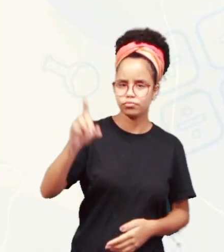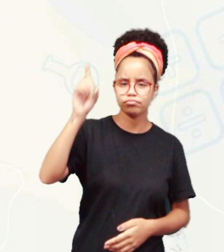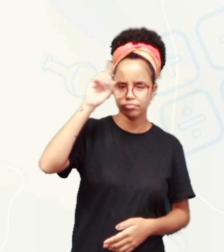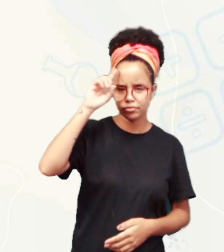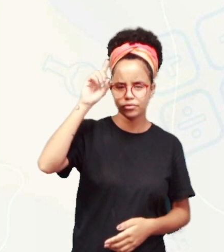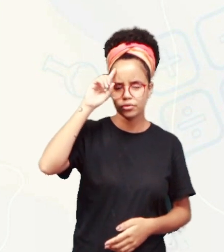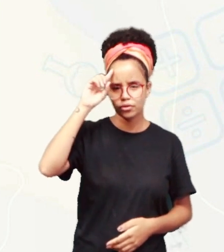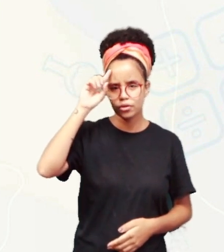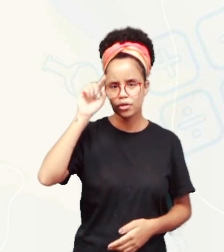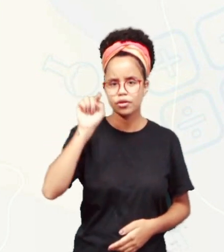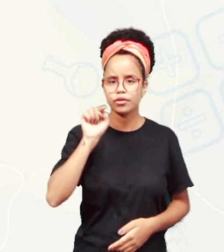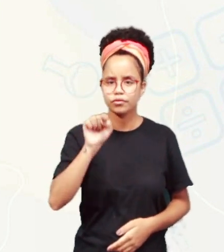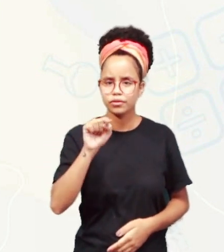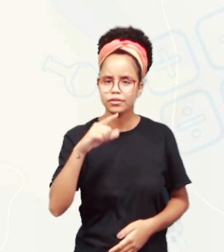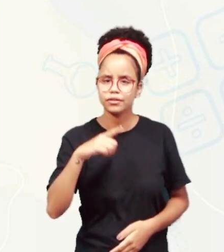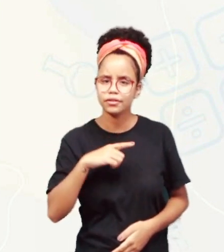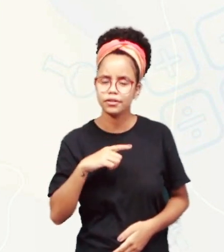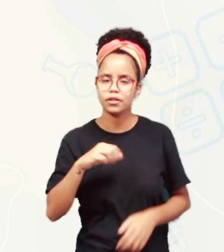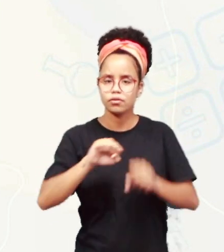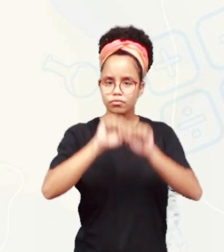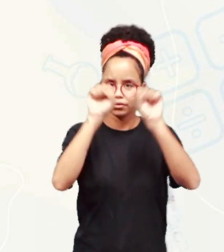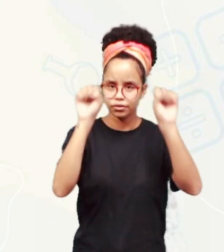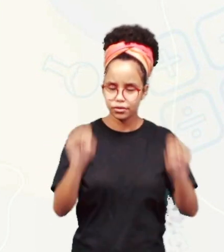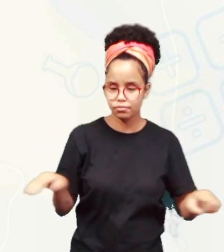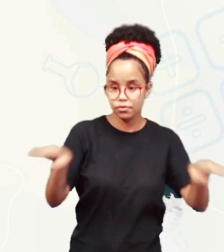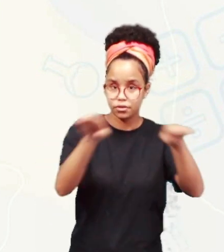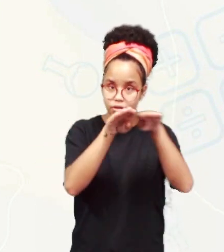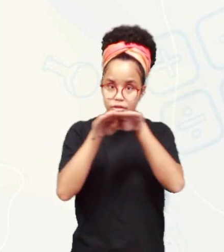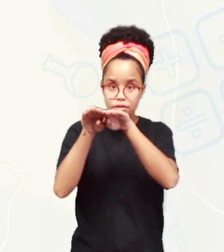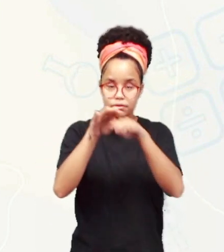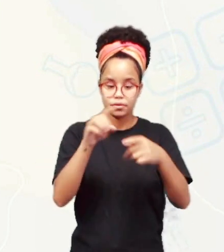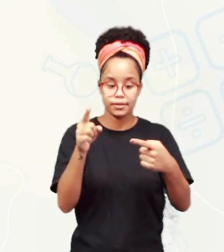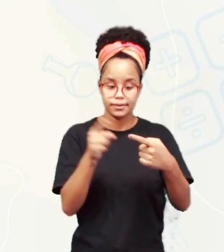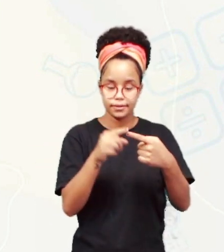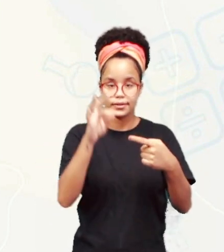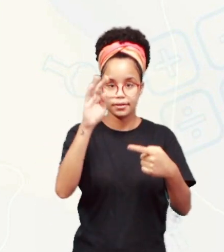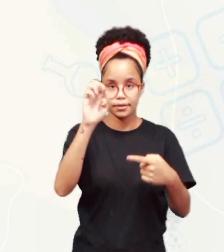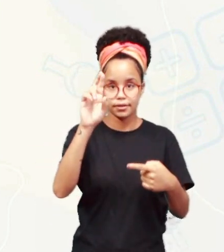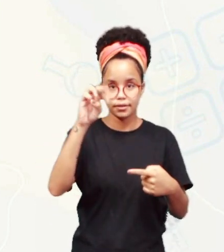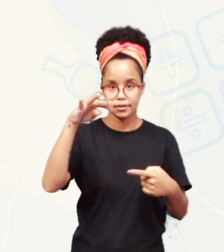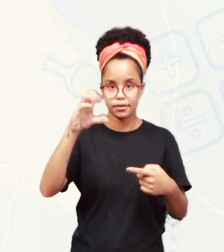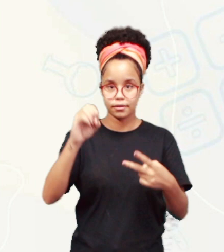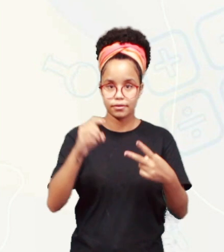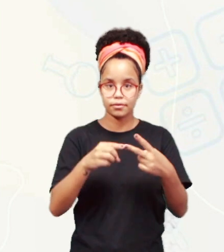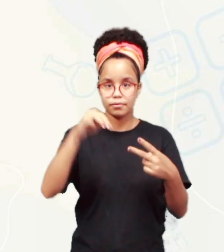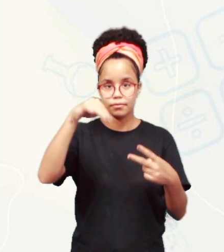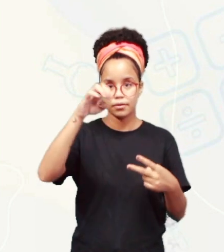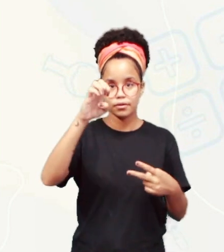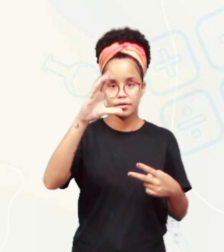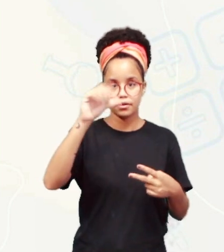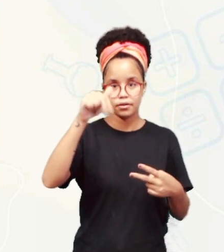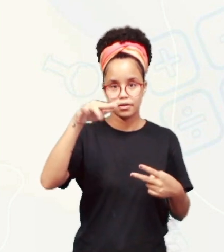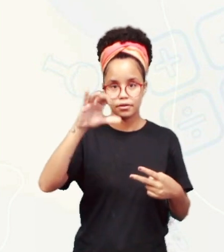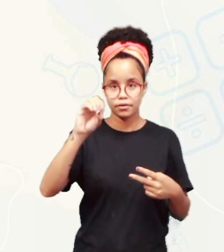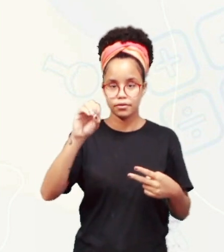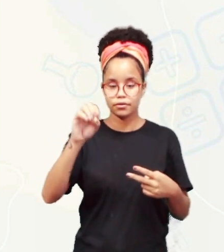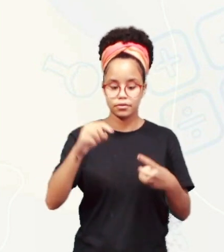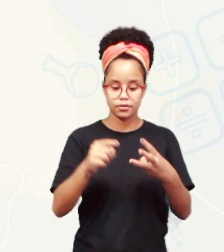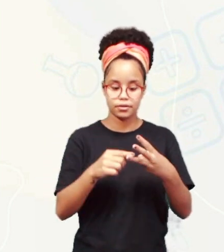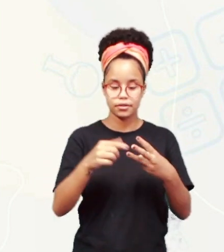onde você encontra sistemas em equilíbrio térmico mecânico e químico